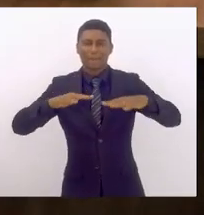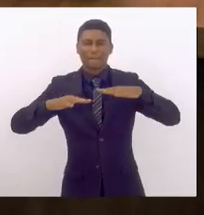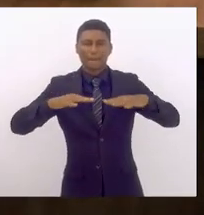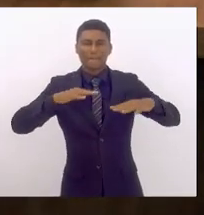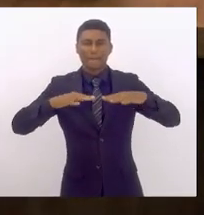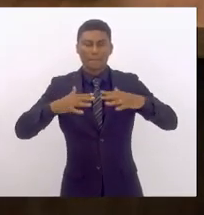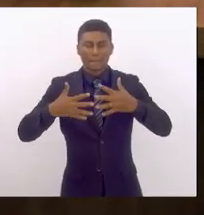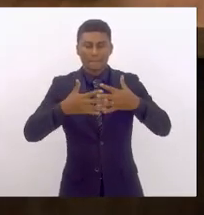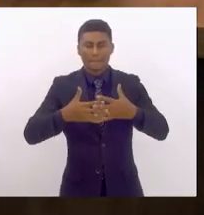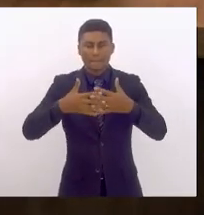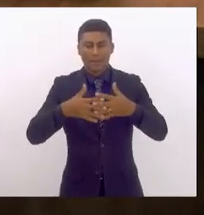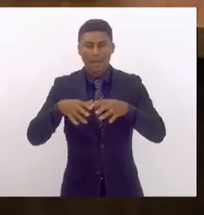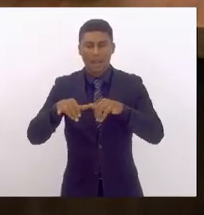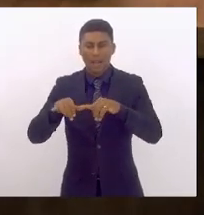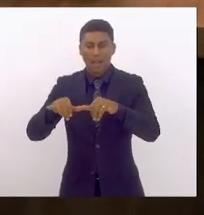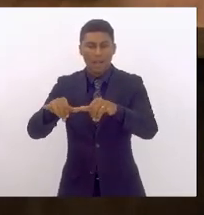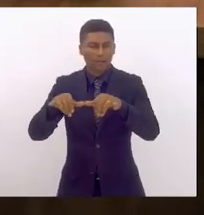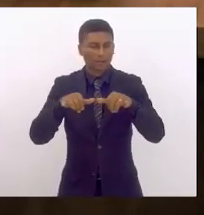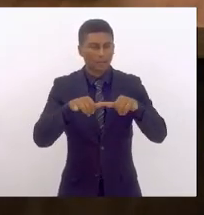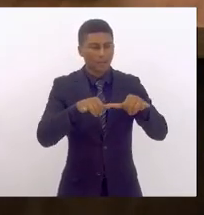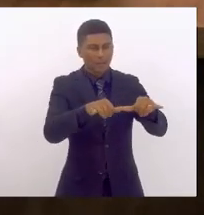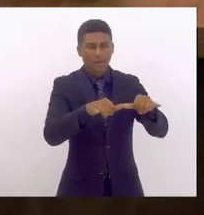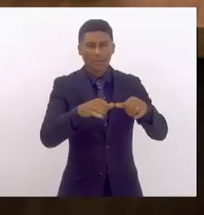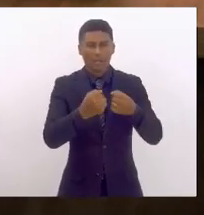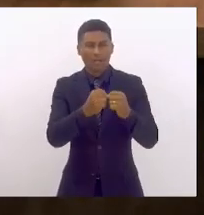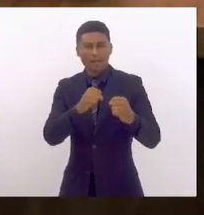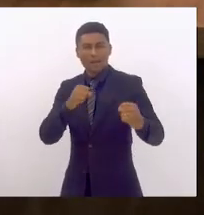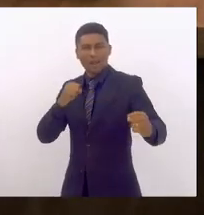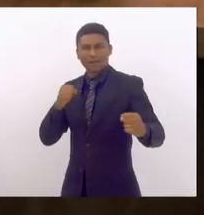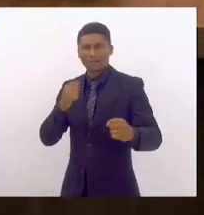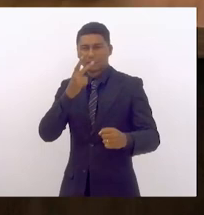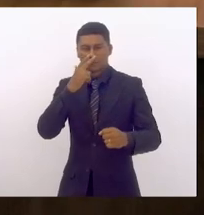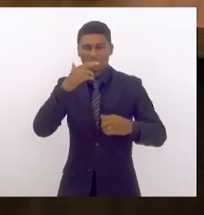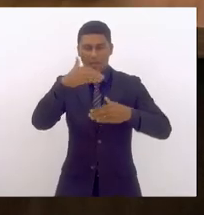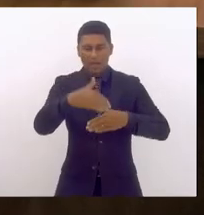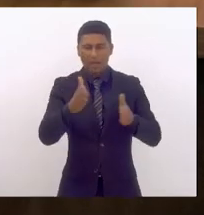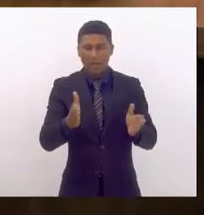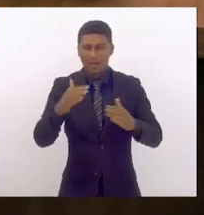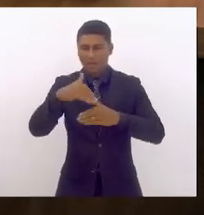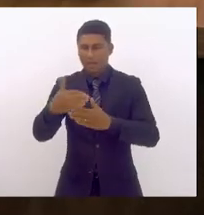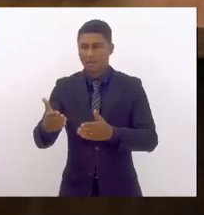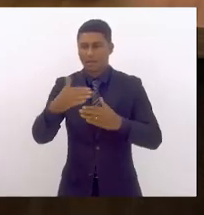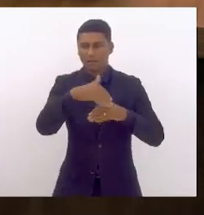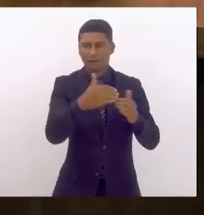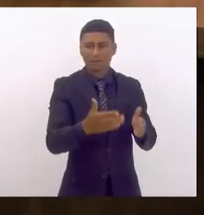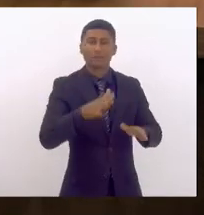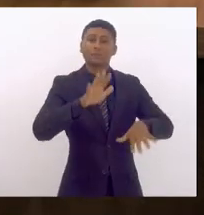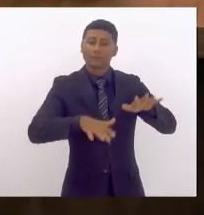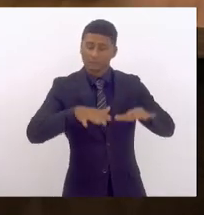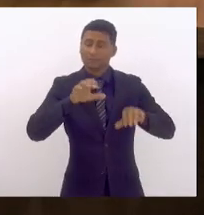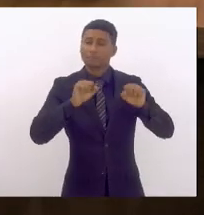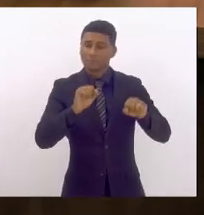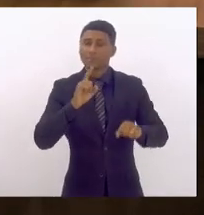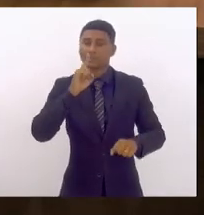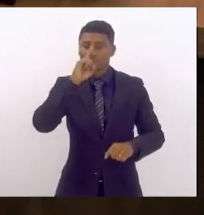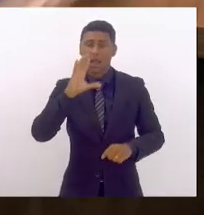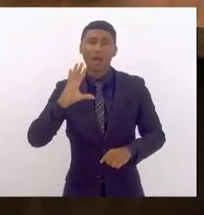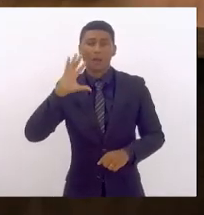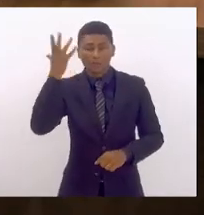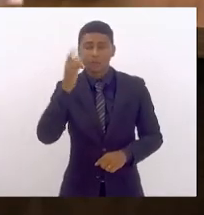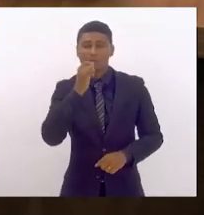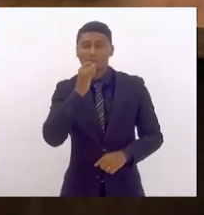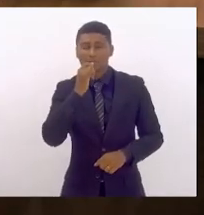que são máquinas grandes usadas para transportar com muitas caixas muitos líquidos às vezes podem provocar acidentes Às vezes o cliente está passando